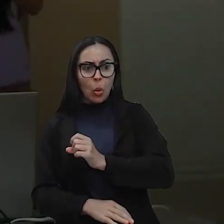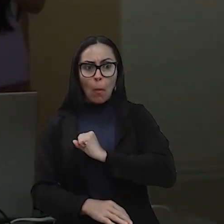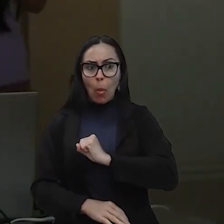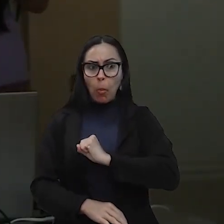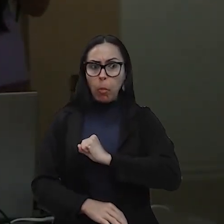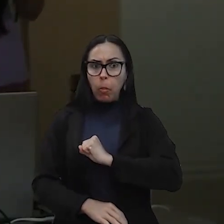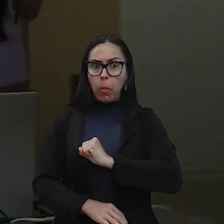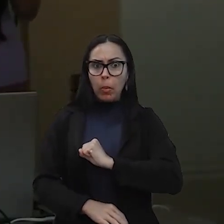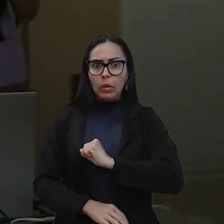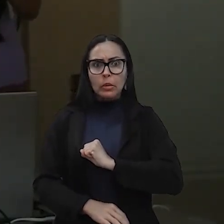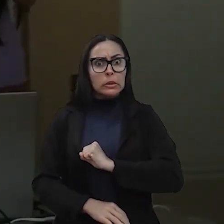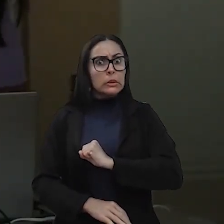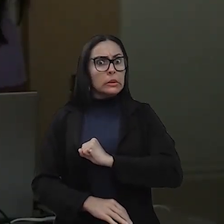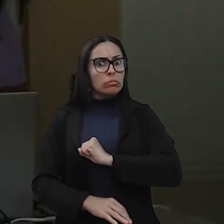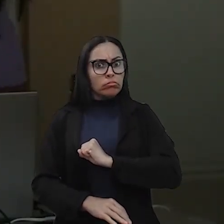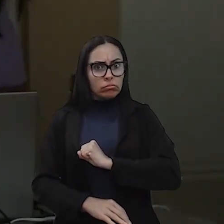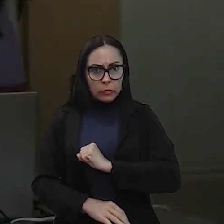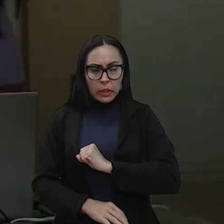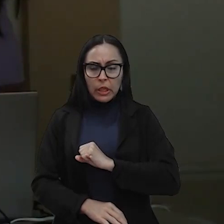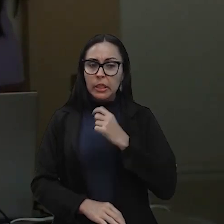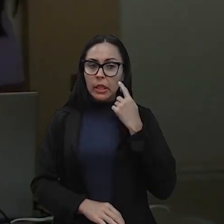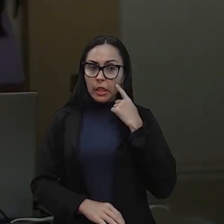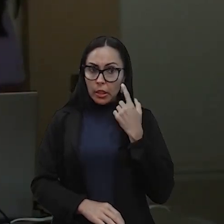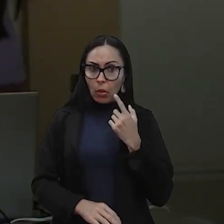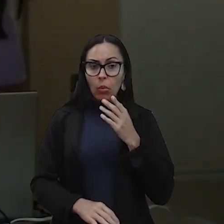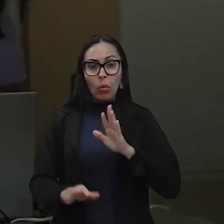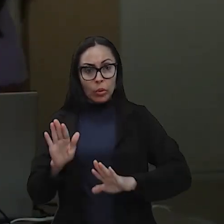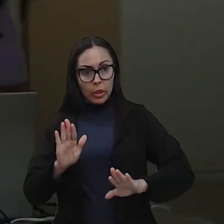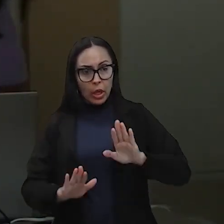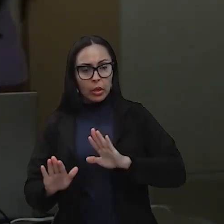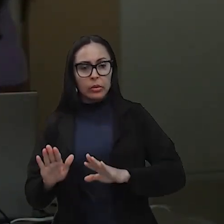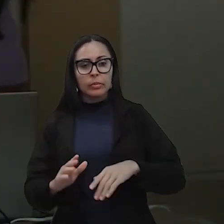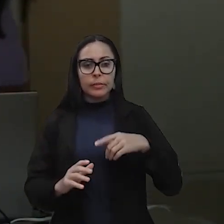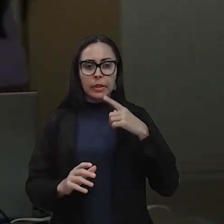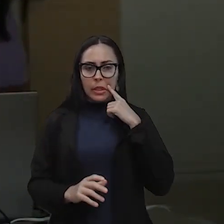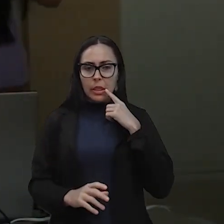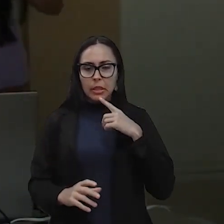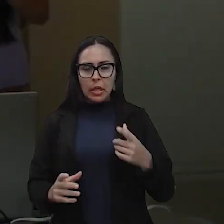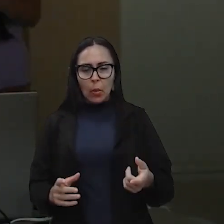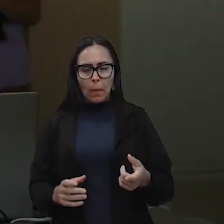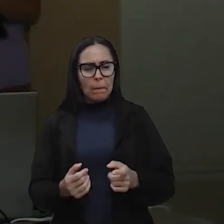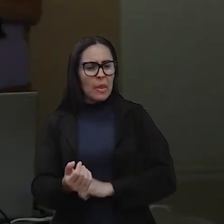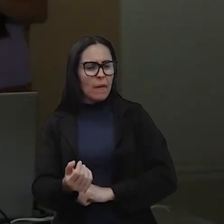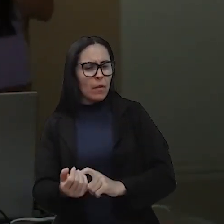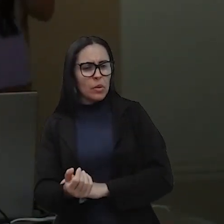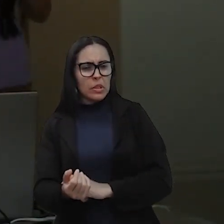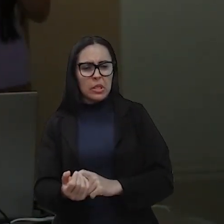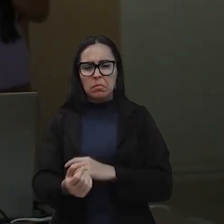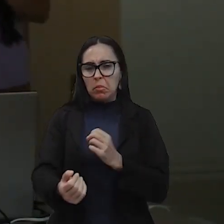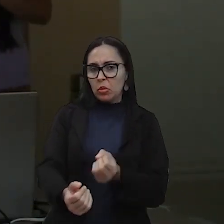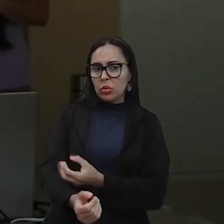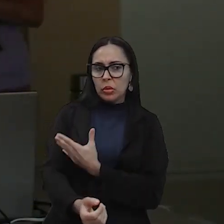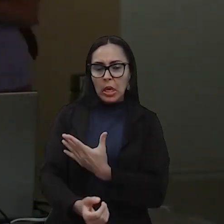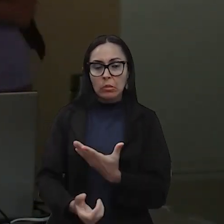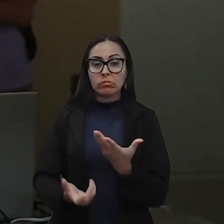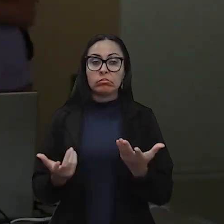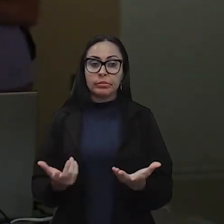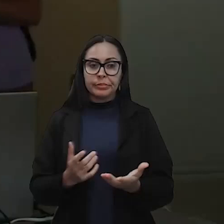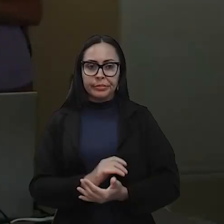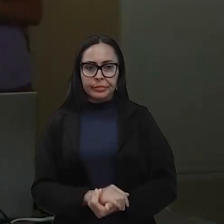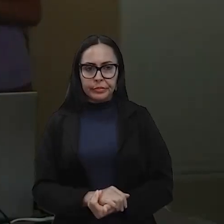não tiver sob efeito de estresse emocional, nem físico, nem nenhum esforço, realmente é um sinal de alerta para a